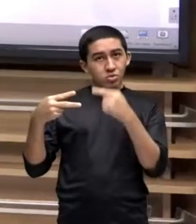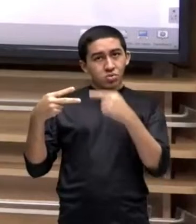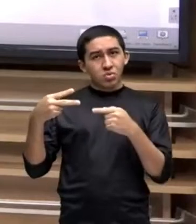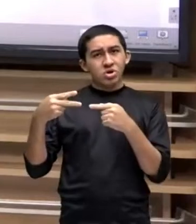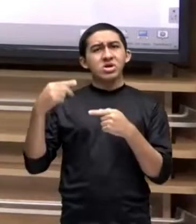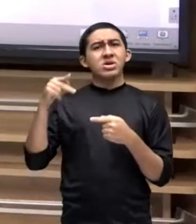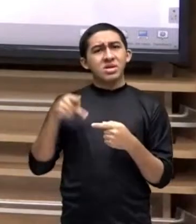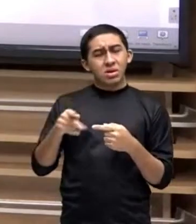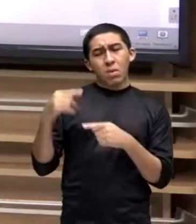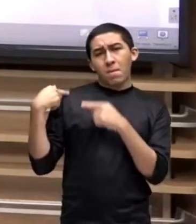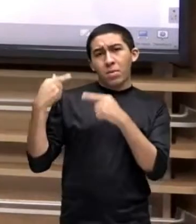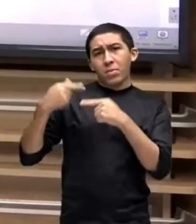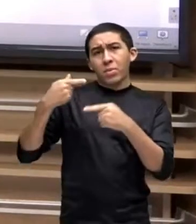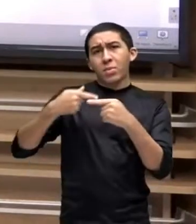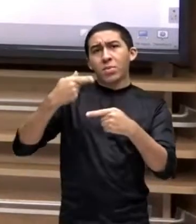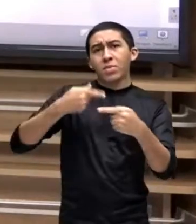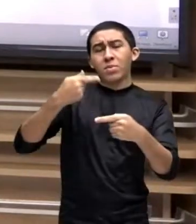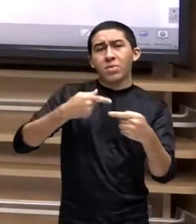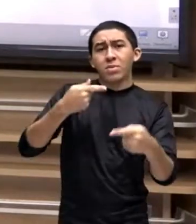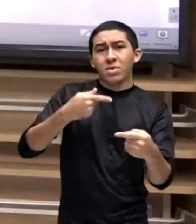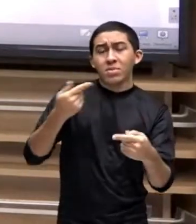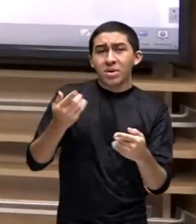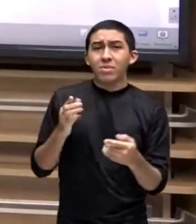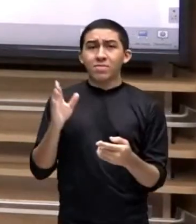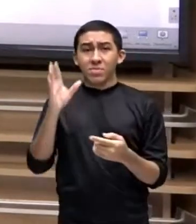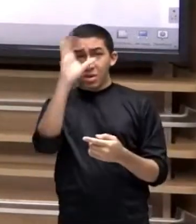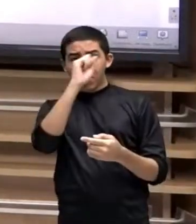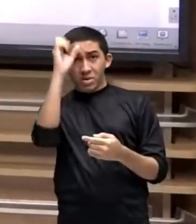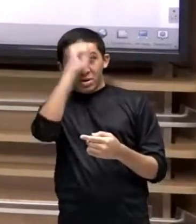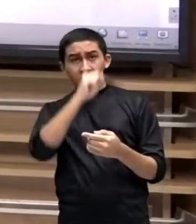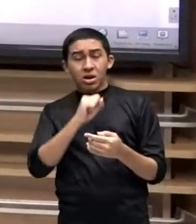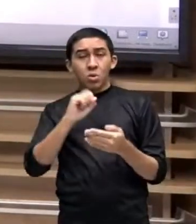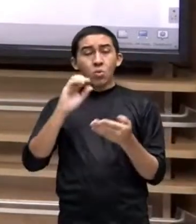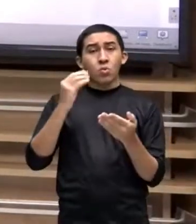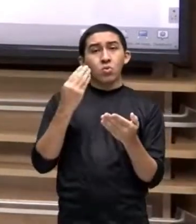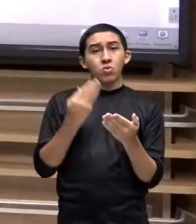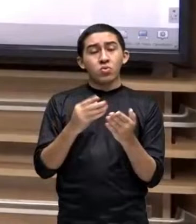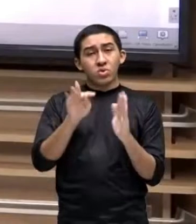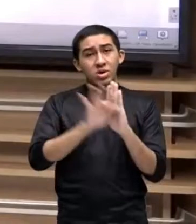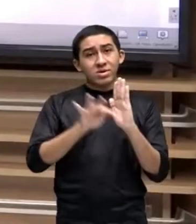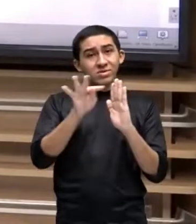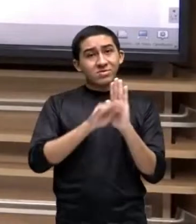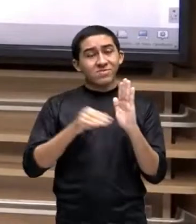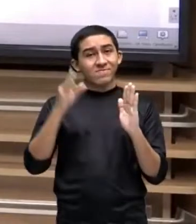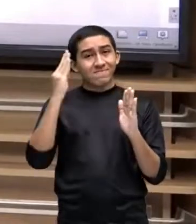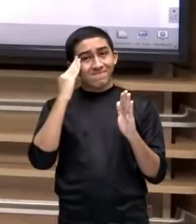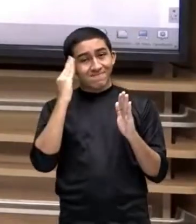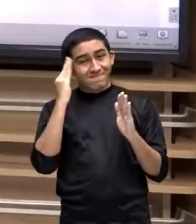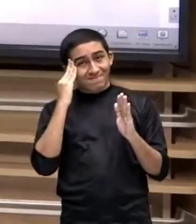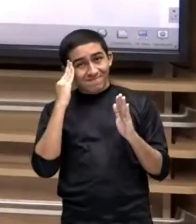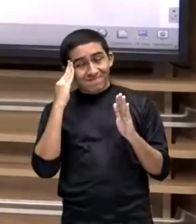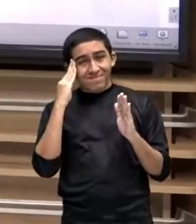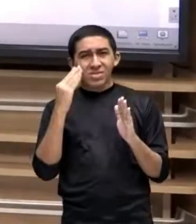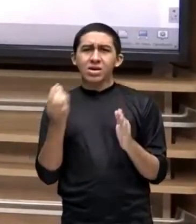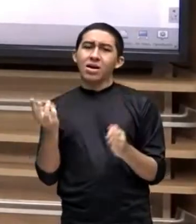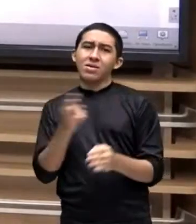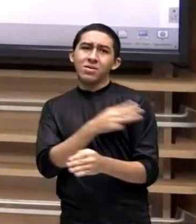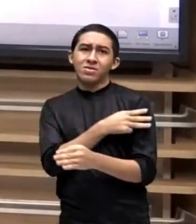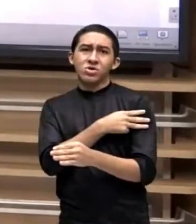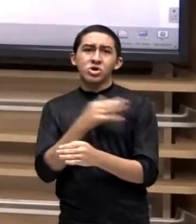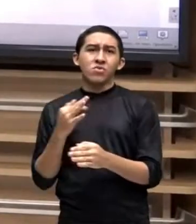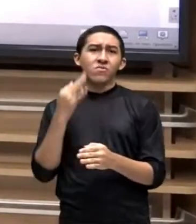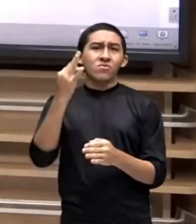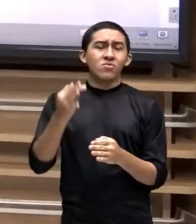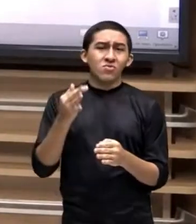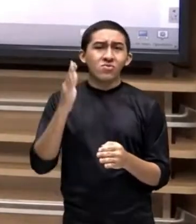longo dos nossos processos de interpretação textual. E lá no terceiro ano a gente ainda vai ouvir falar de ironia,